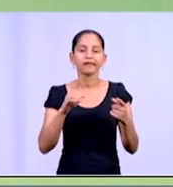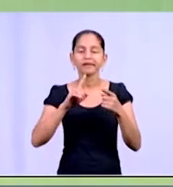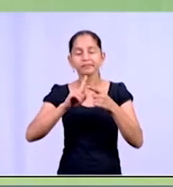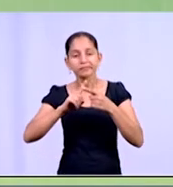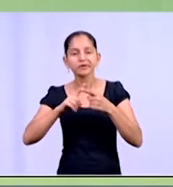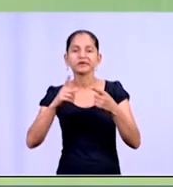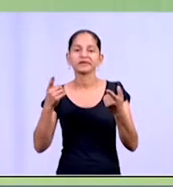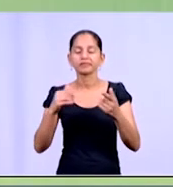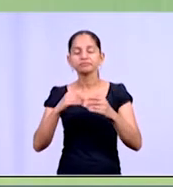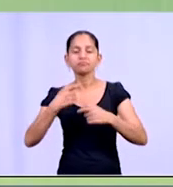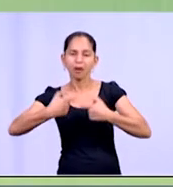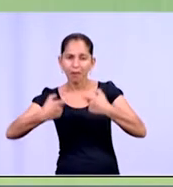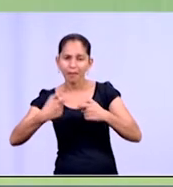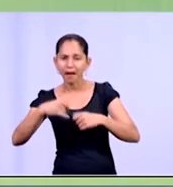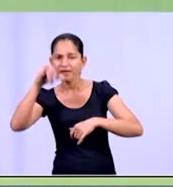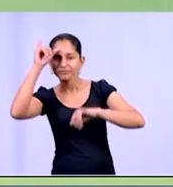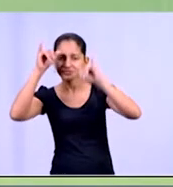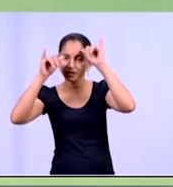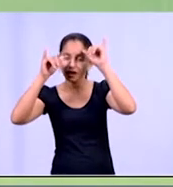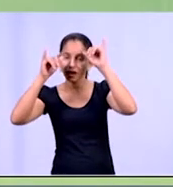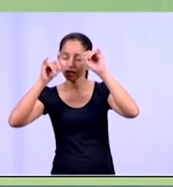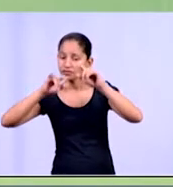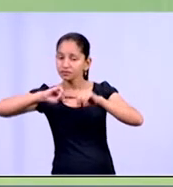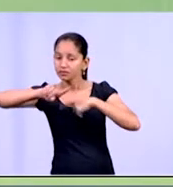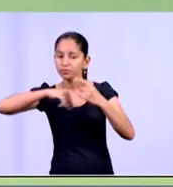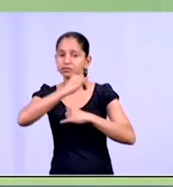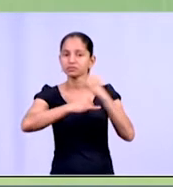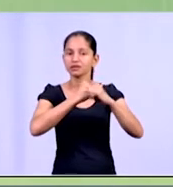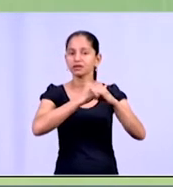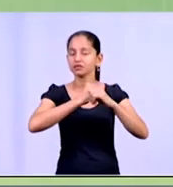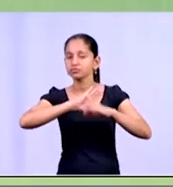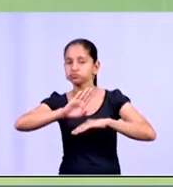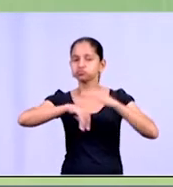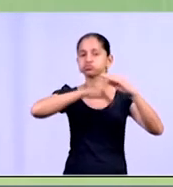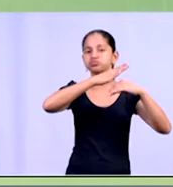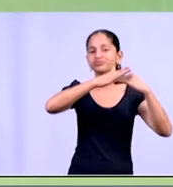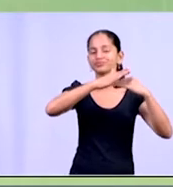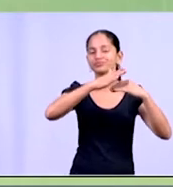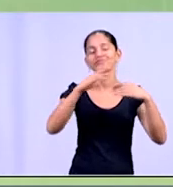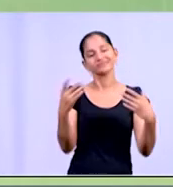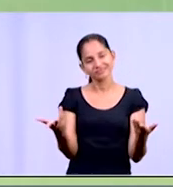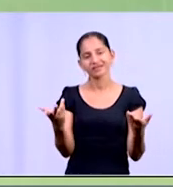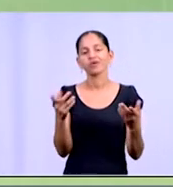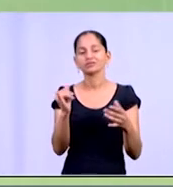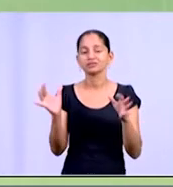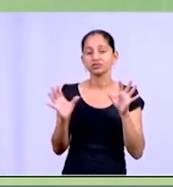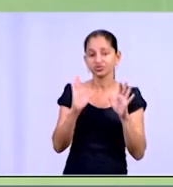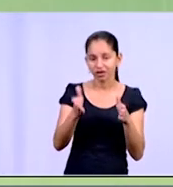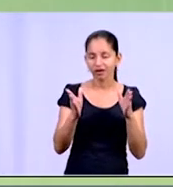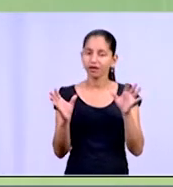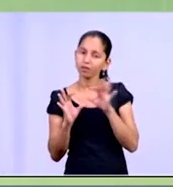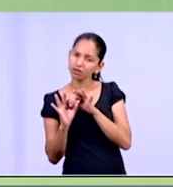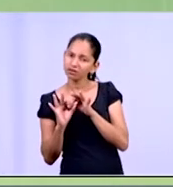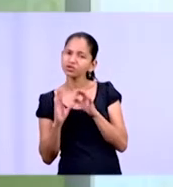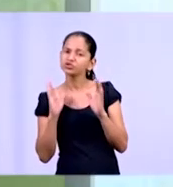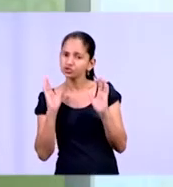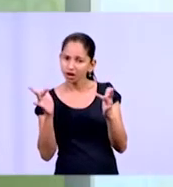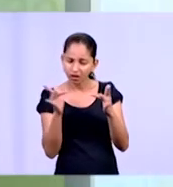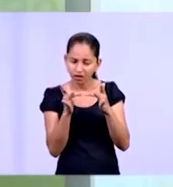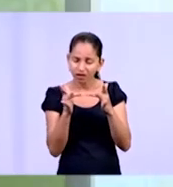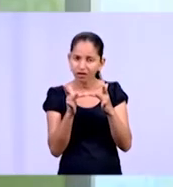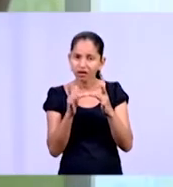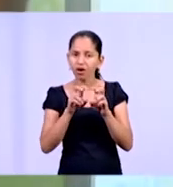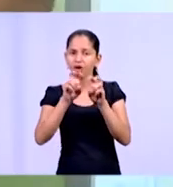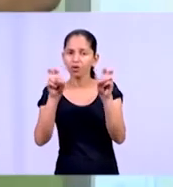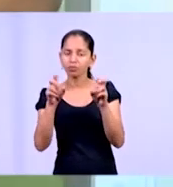rede percussora da internet. Se eu comecei a interligar esses computadores, opa, eu já tenho como interligar os